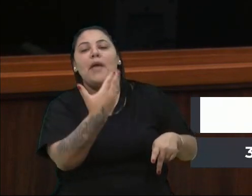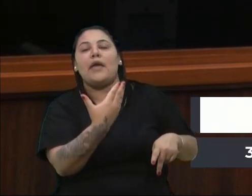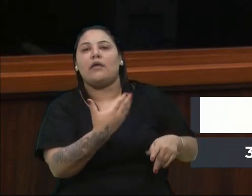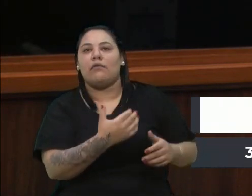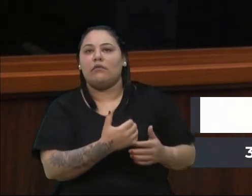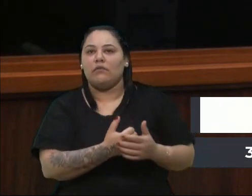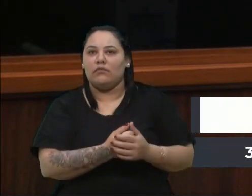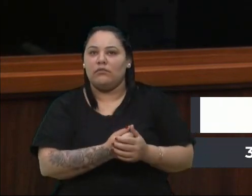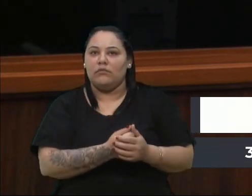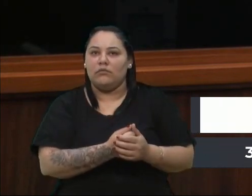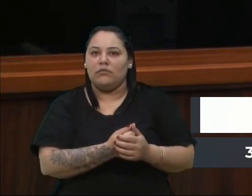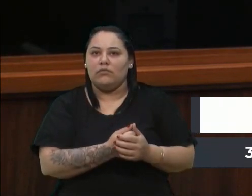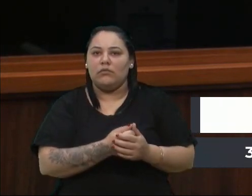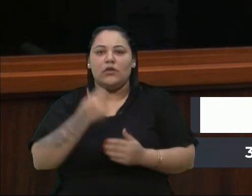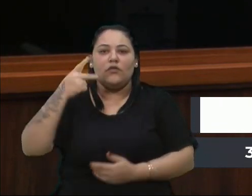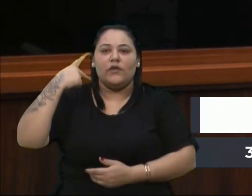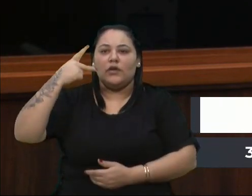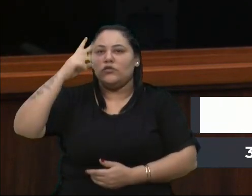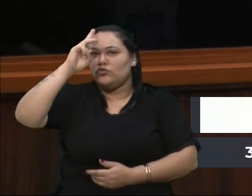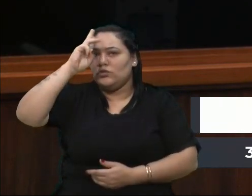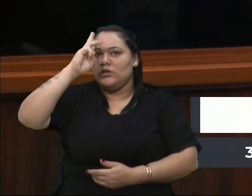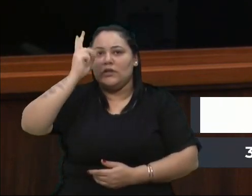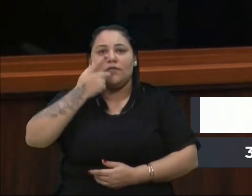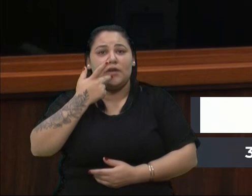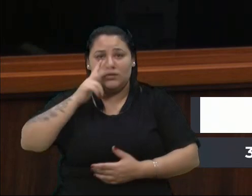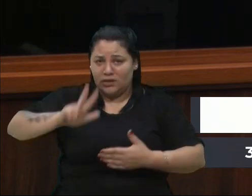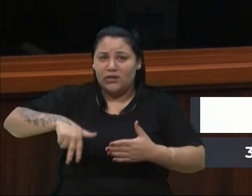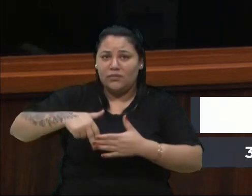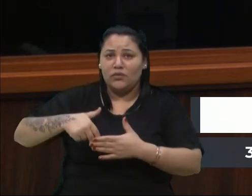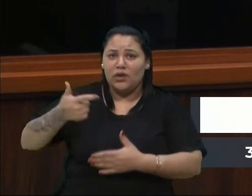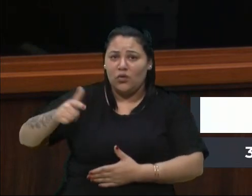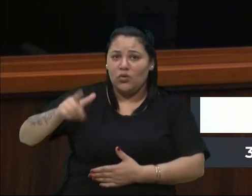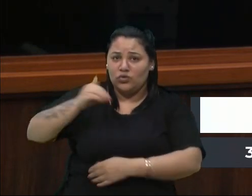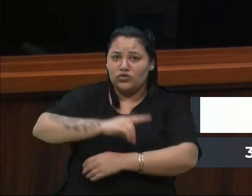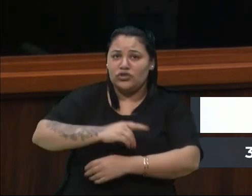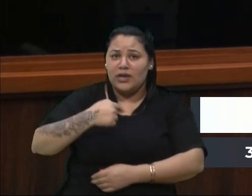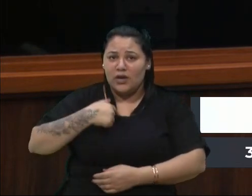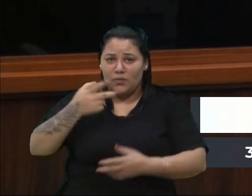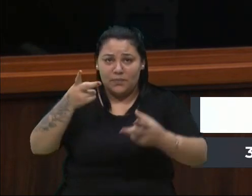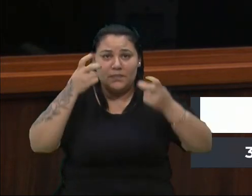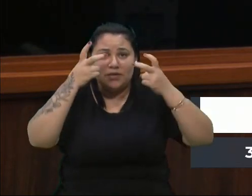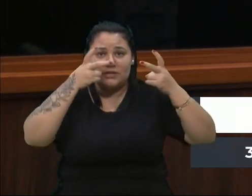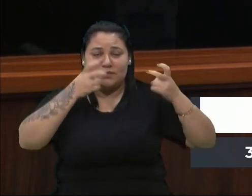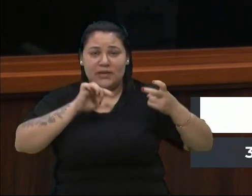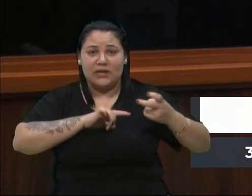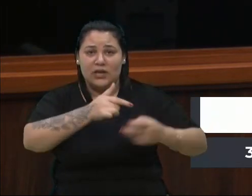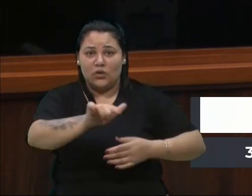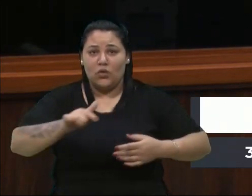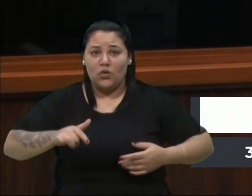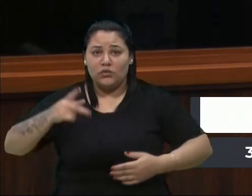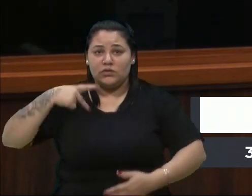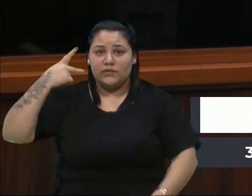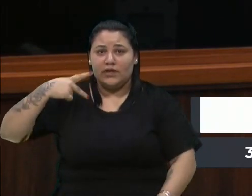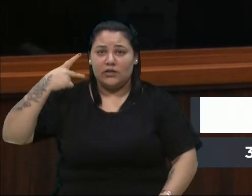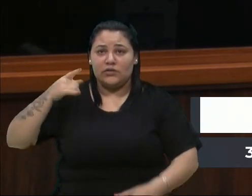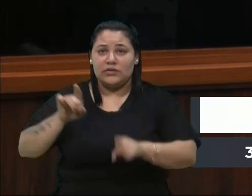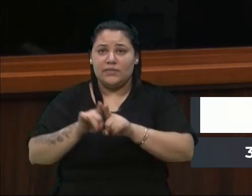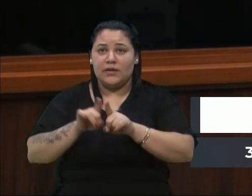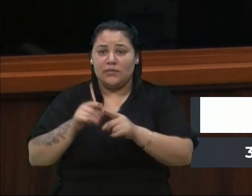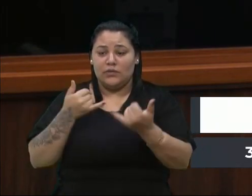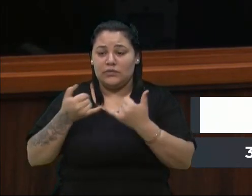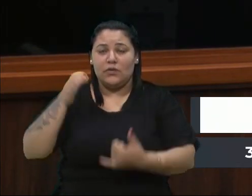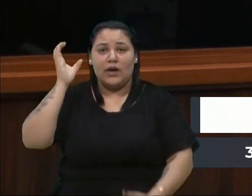saúde. Enquanto o vereador Juliano estava falando, eu recebi, tem outros vereadores, inclusive o vereador Cadori